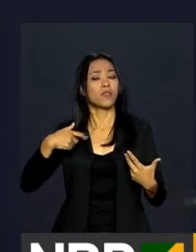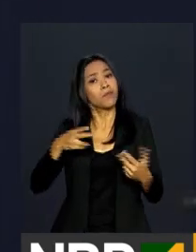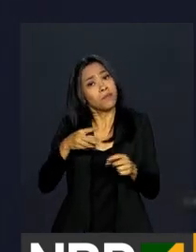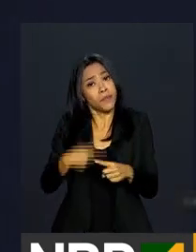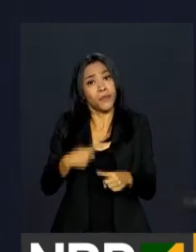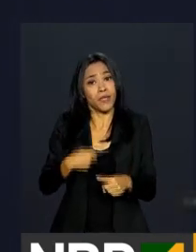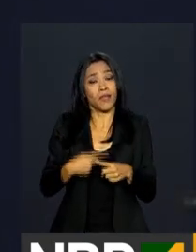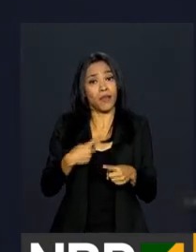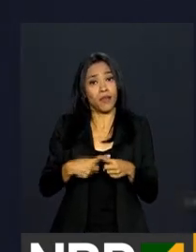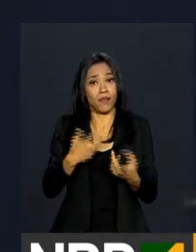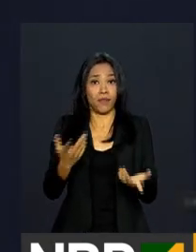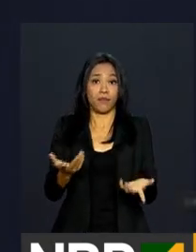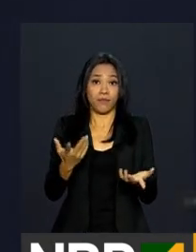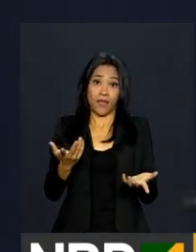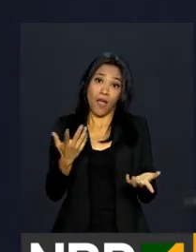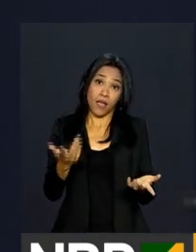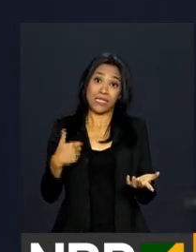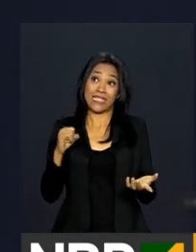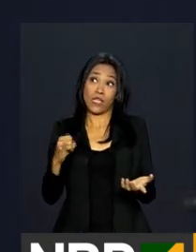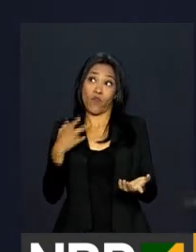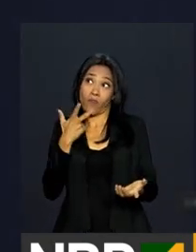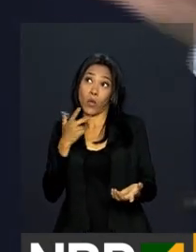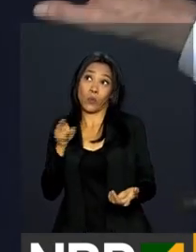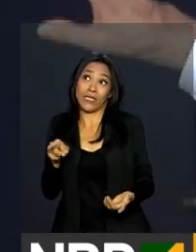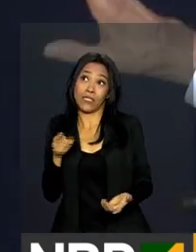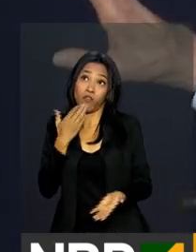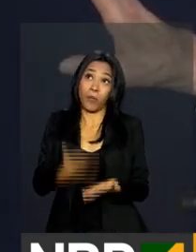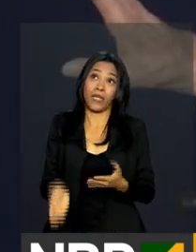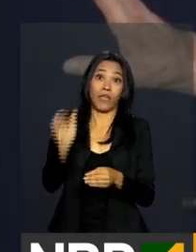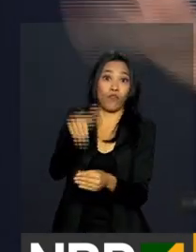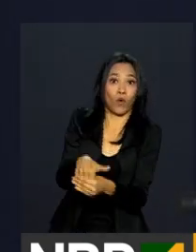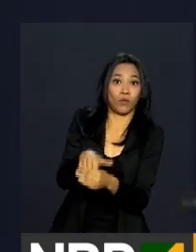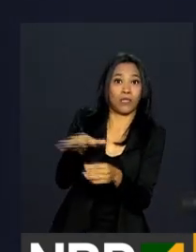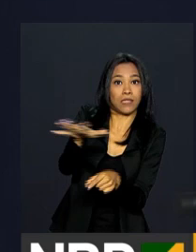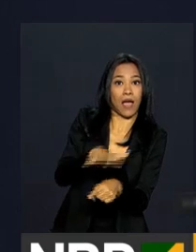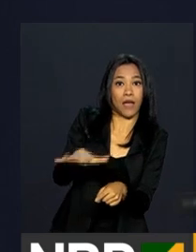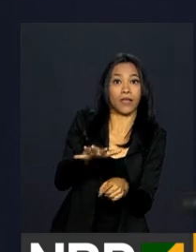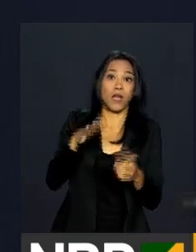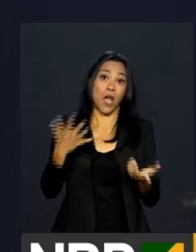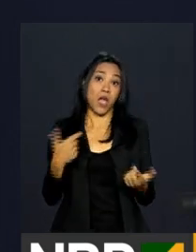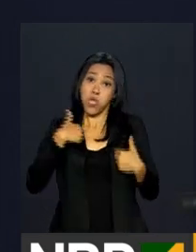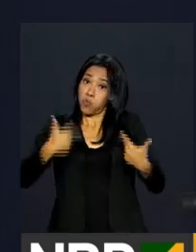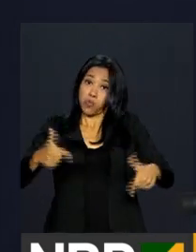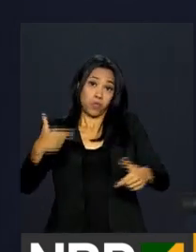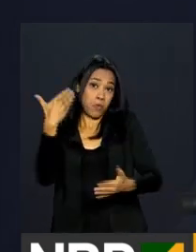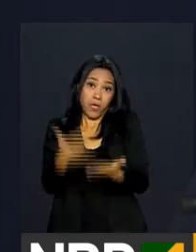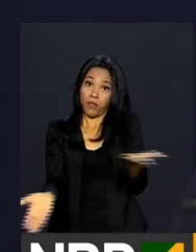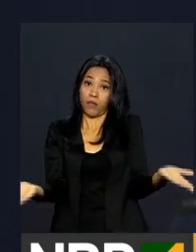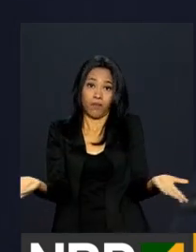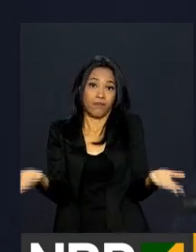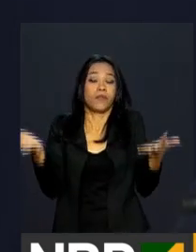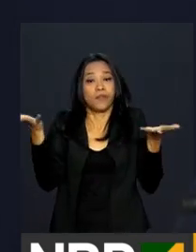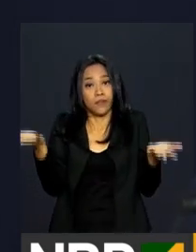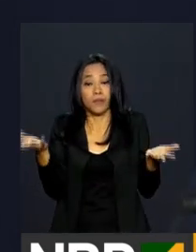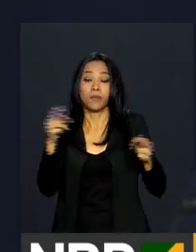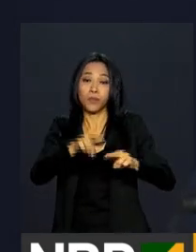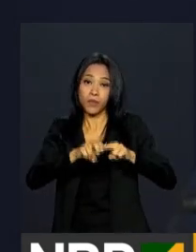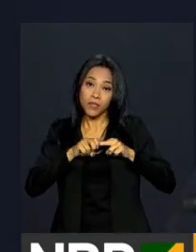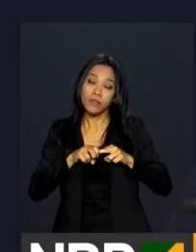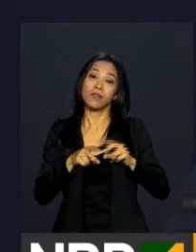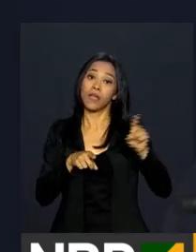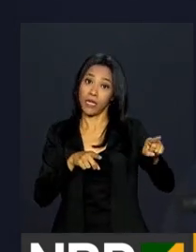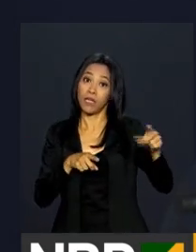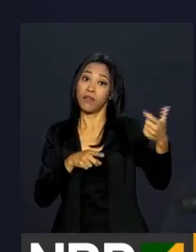Porque, enfim, teme perder voto. Ah, se eu falo isso, eu perco o voto daquele setor. Eu não tinha o que perder. E por isso ele fez